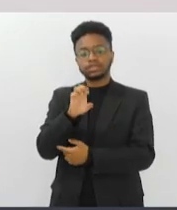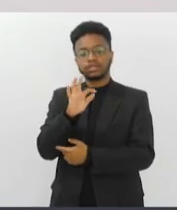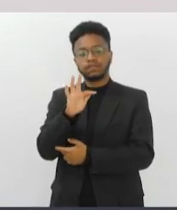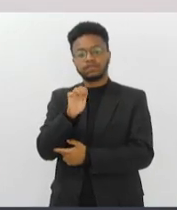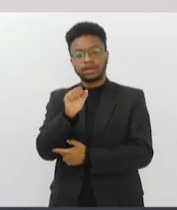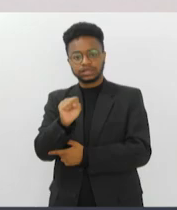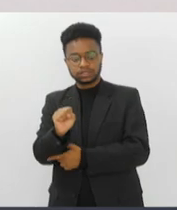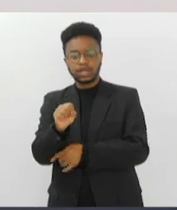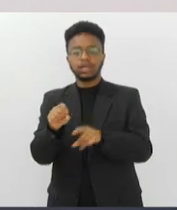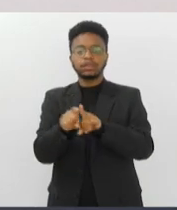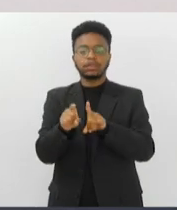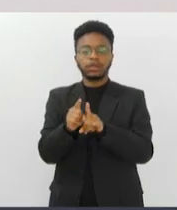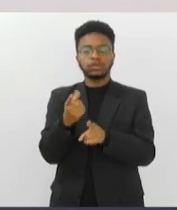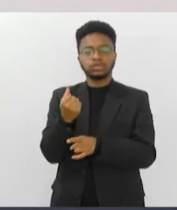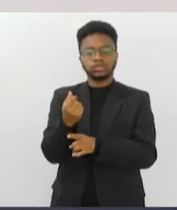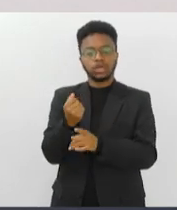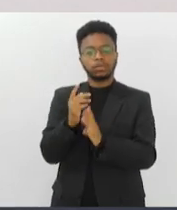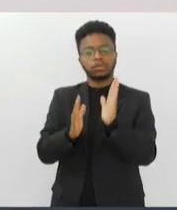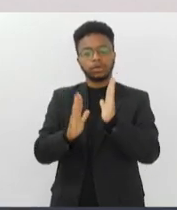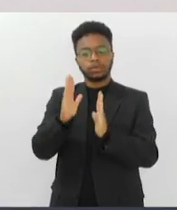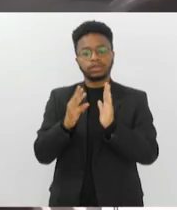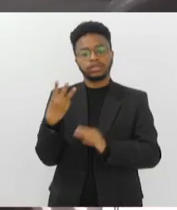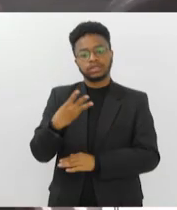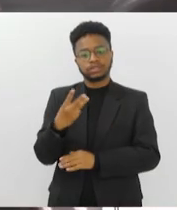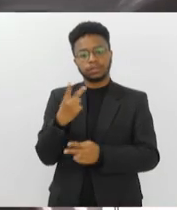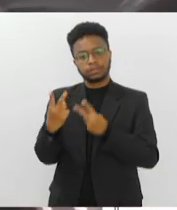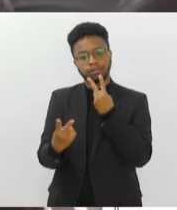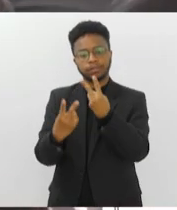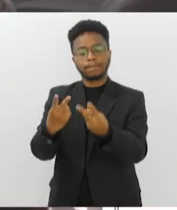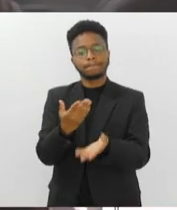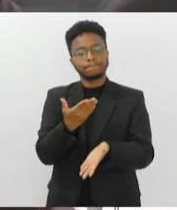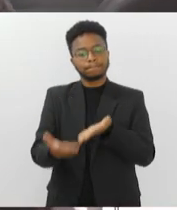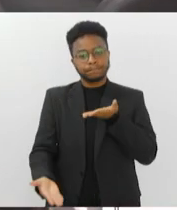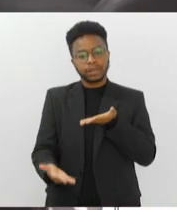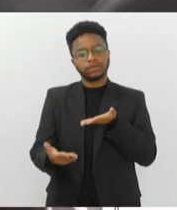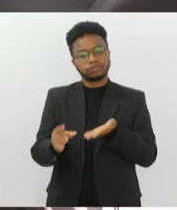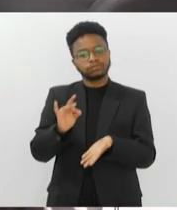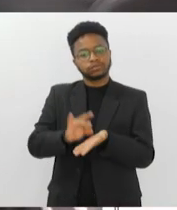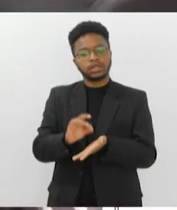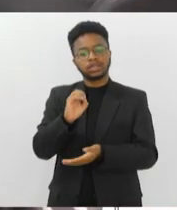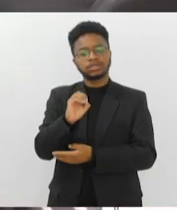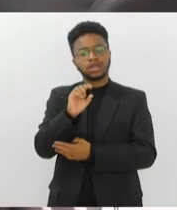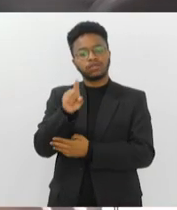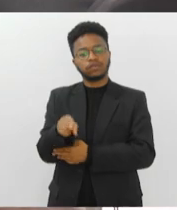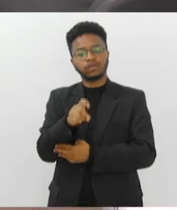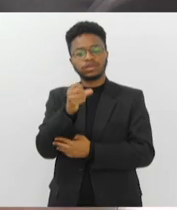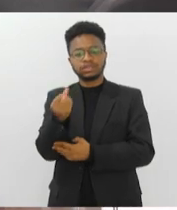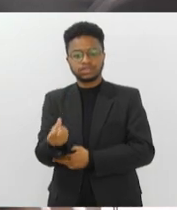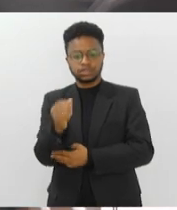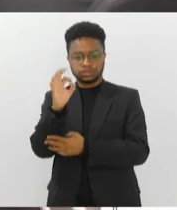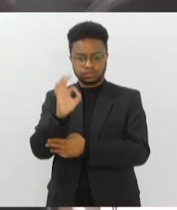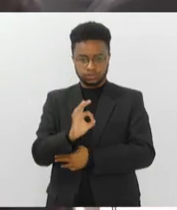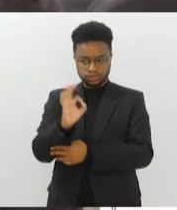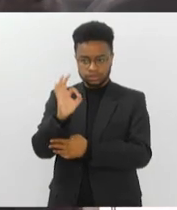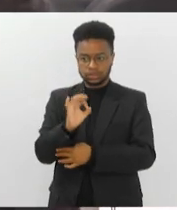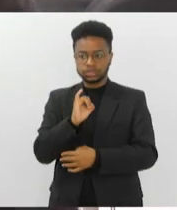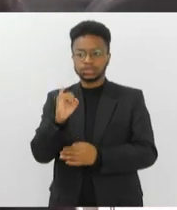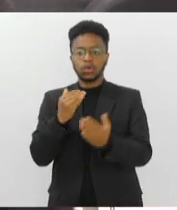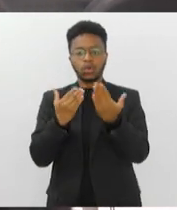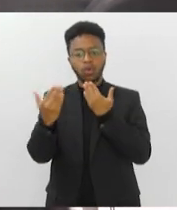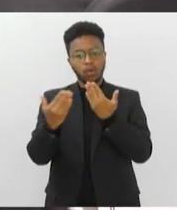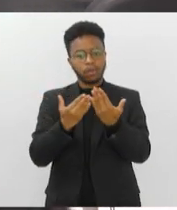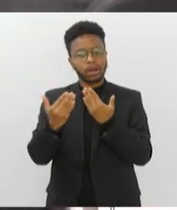a receita líquida do terceiro bimestre teve uma perda real de 0,6% em relação